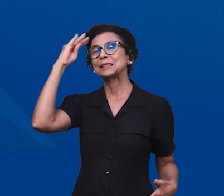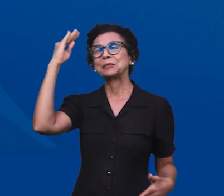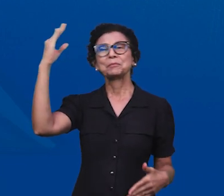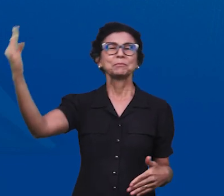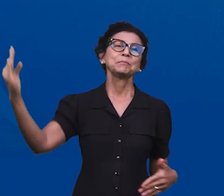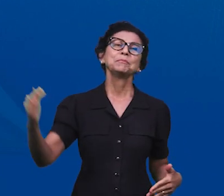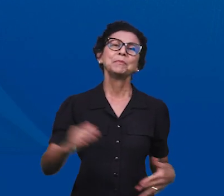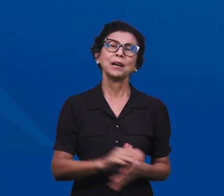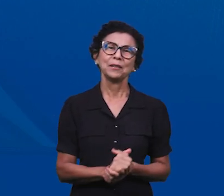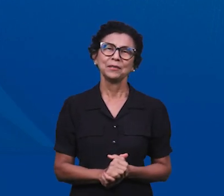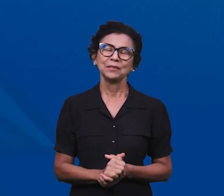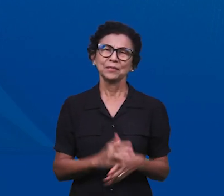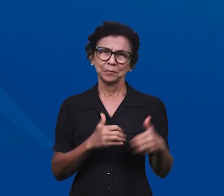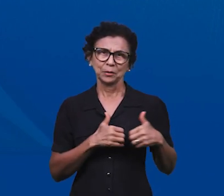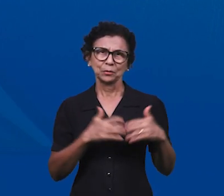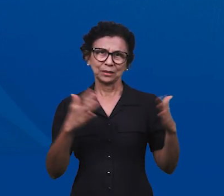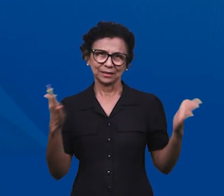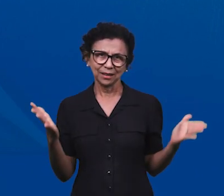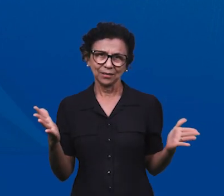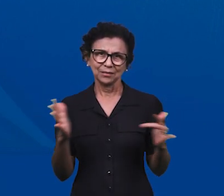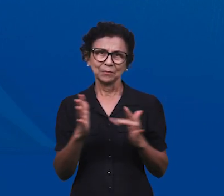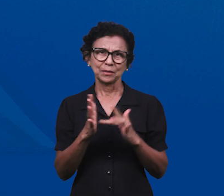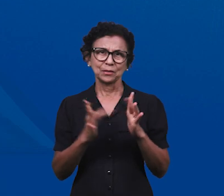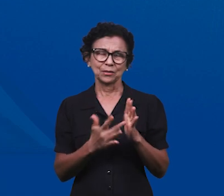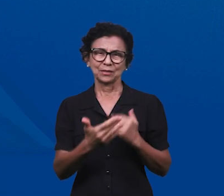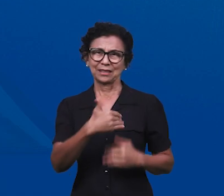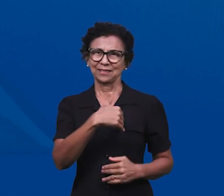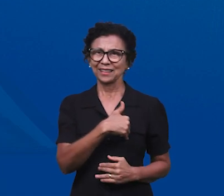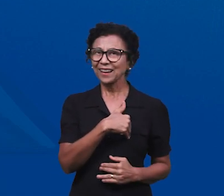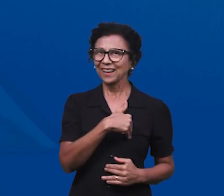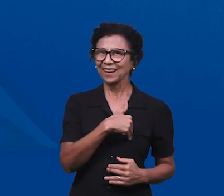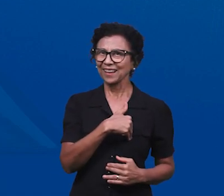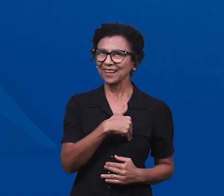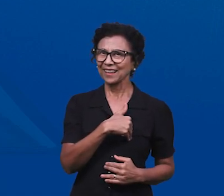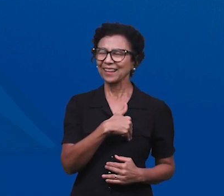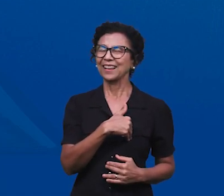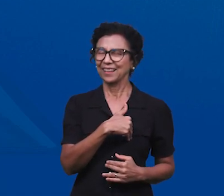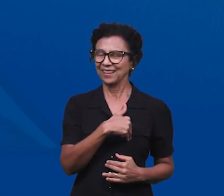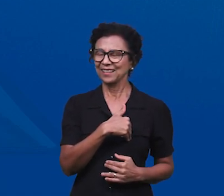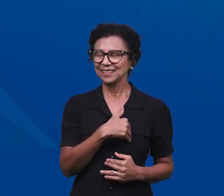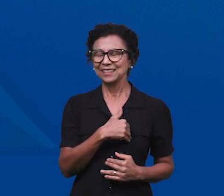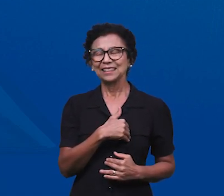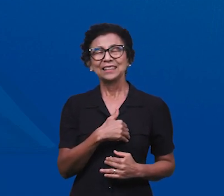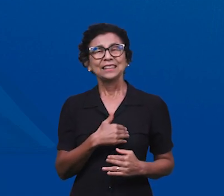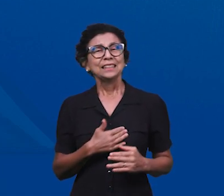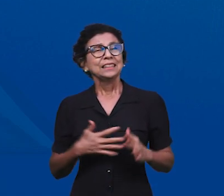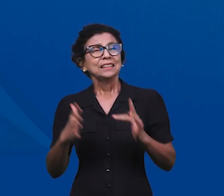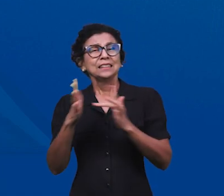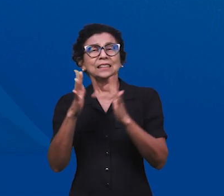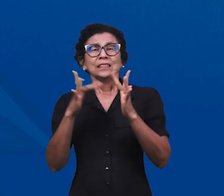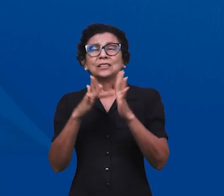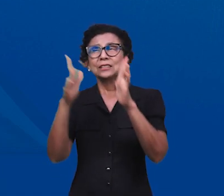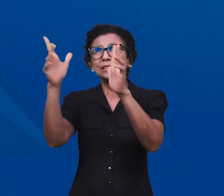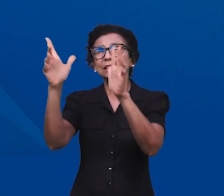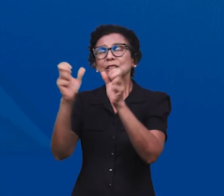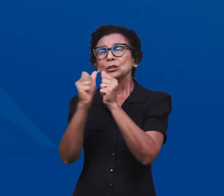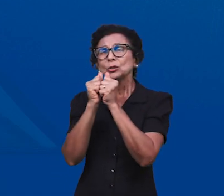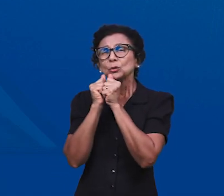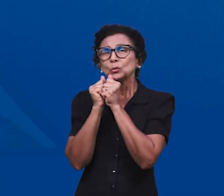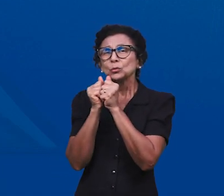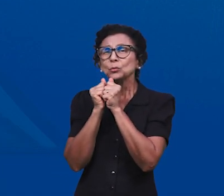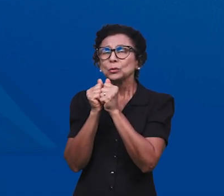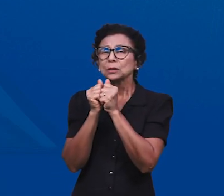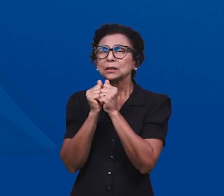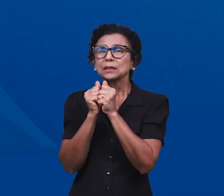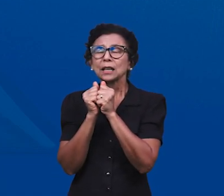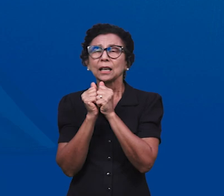luz iluminar o nosso coração todos os dias? Jesus está conosco. Nunca mais